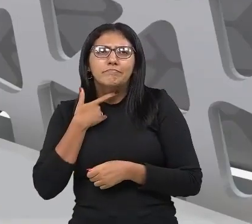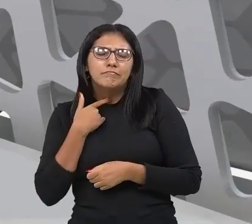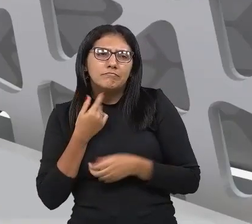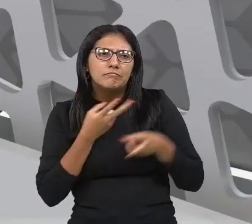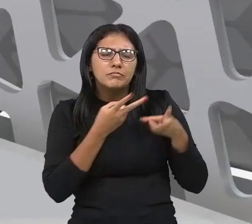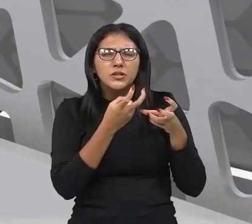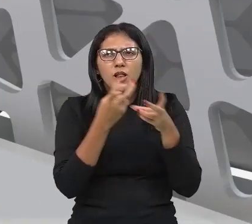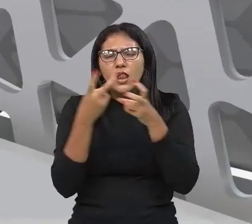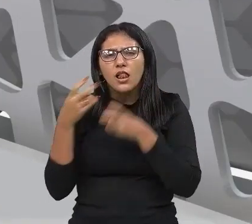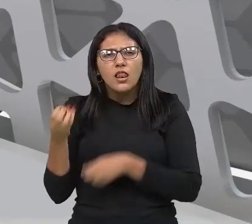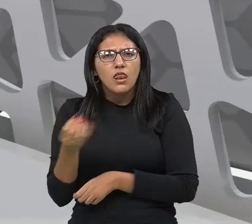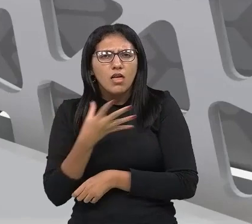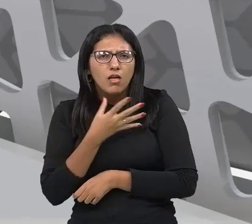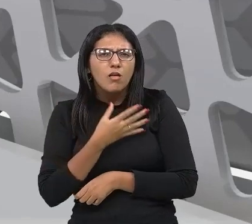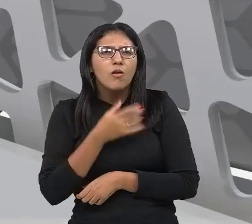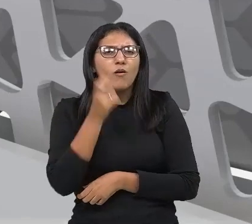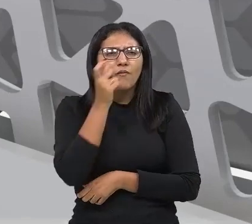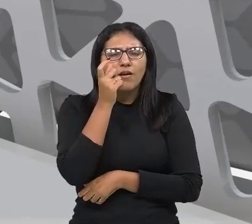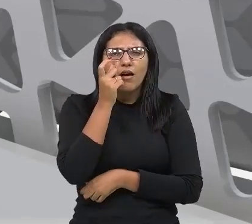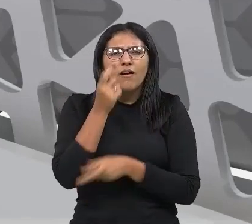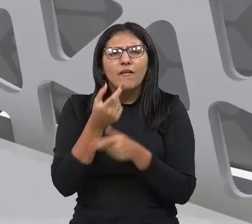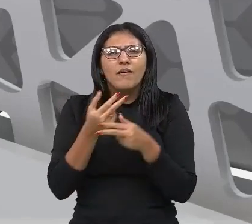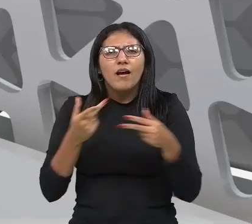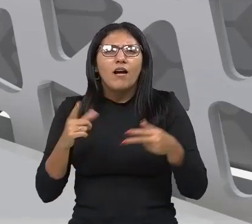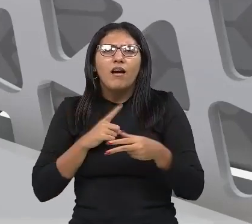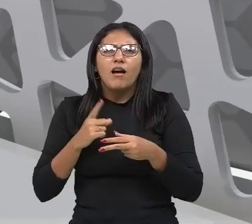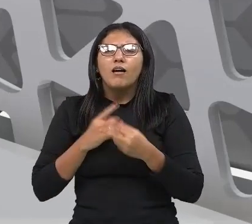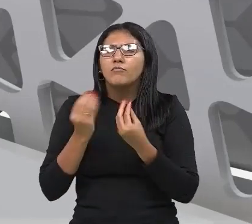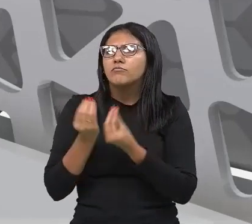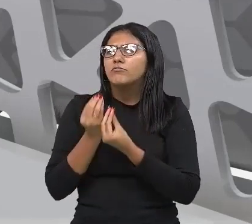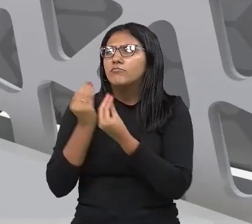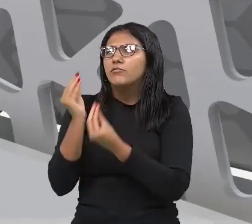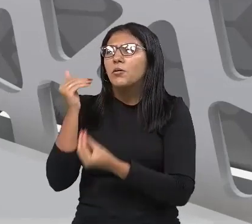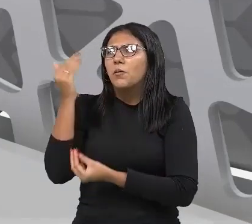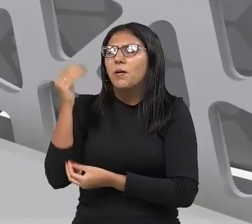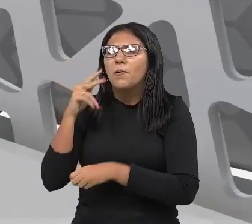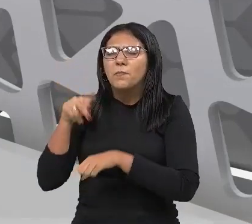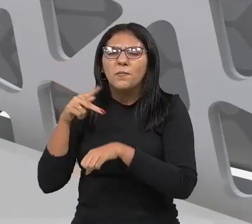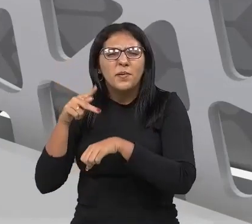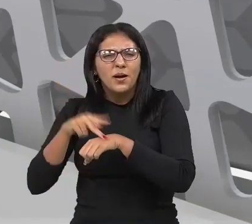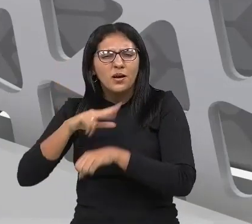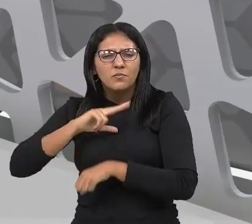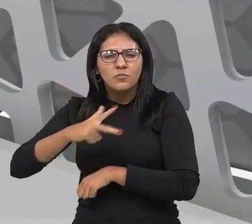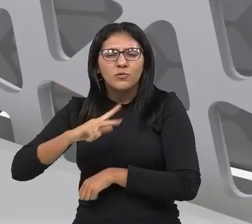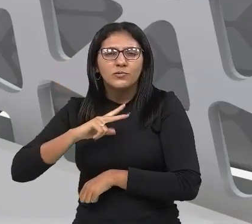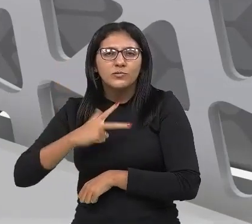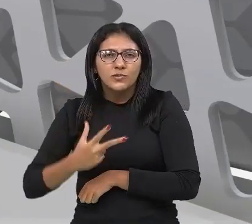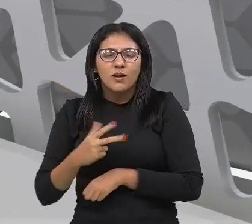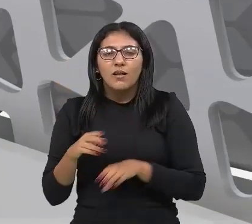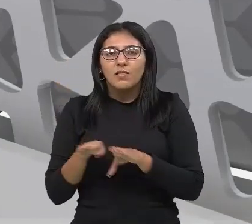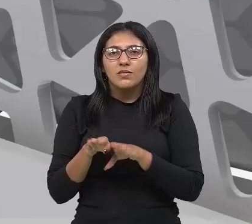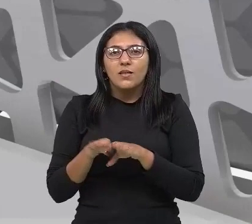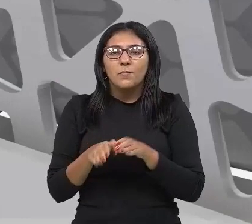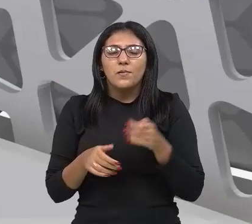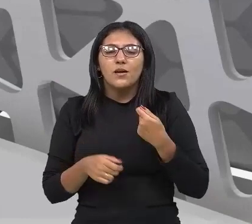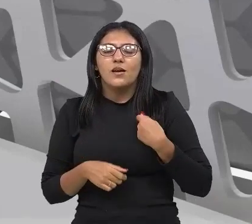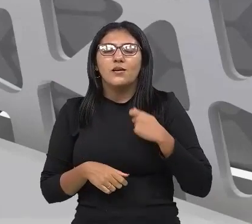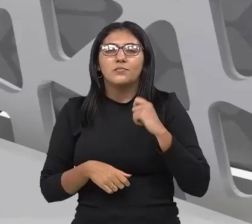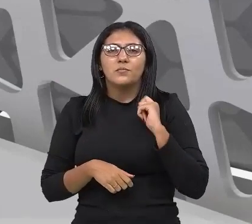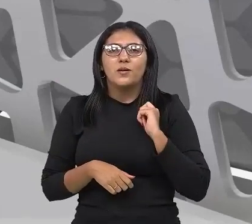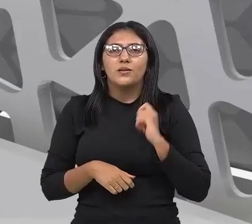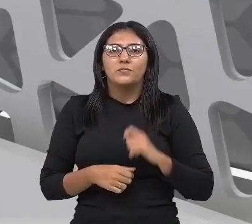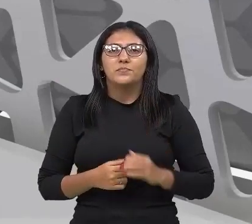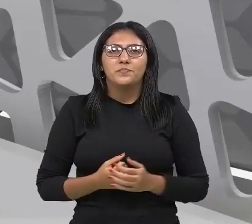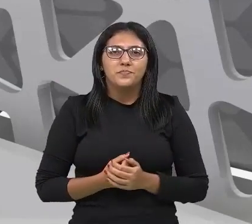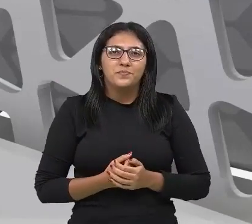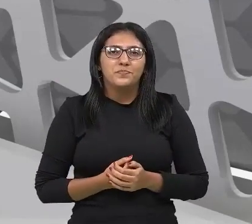verificar coisas novas para poder levar para os seus reis, tanto lá em Portugal quanto na Espanha. Mas,